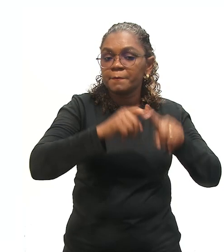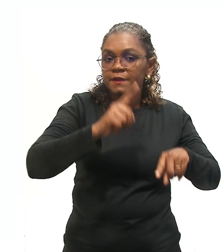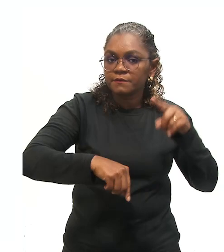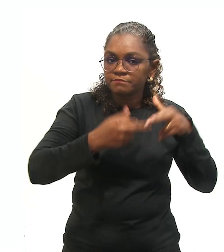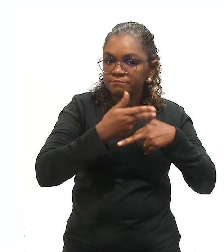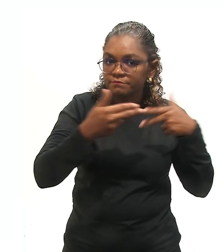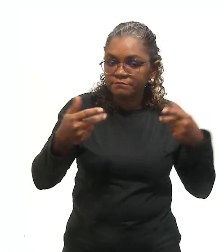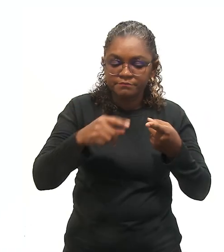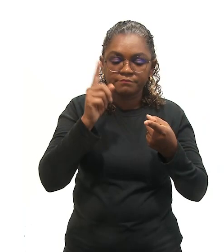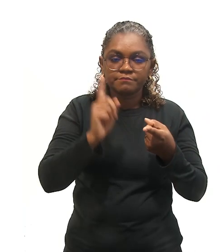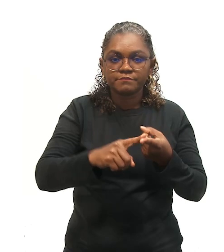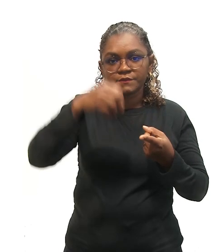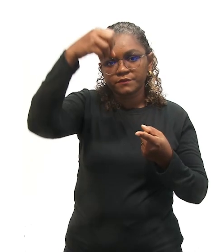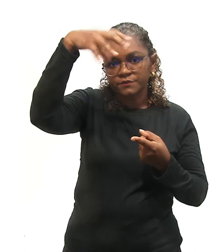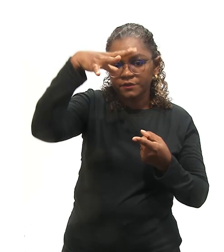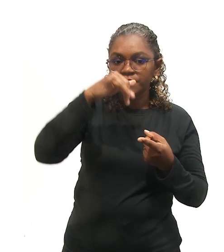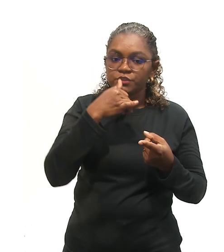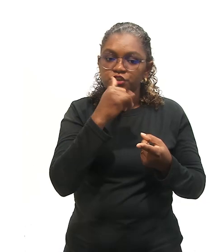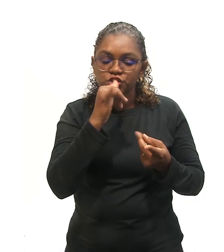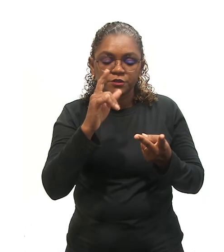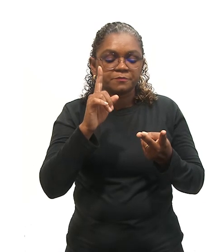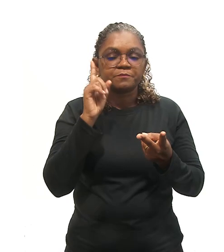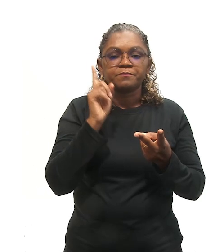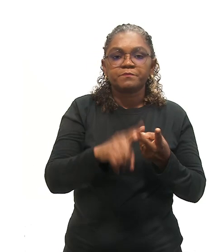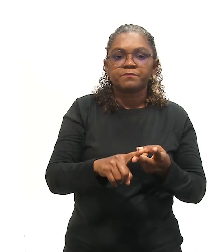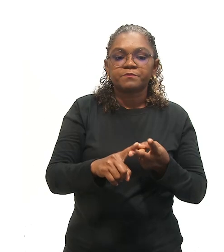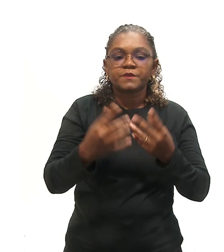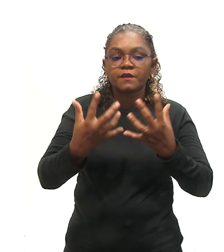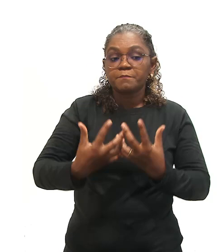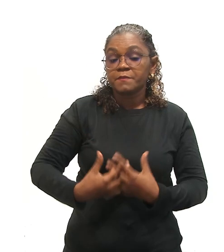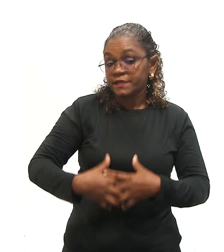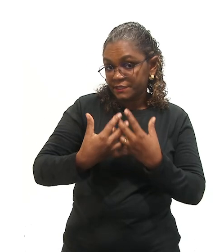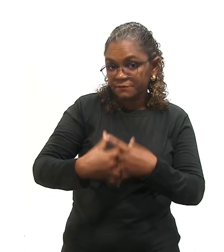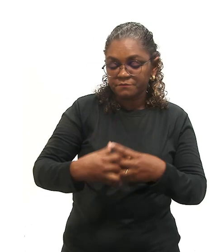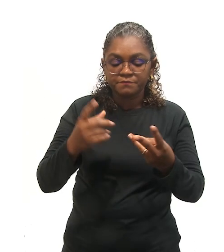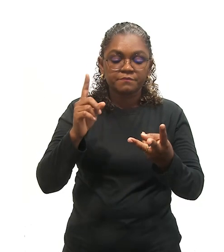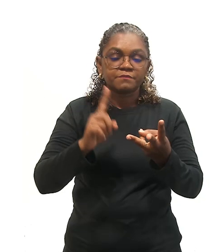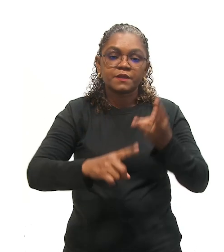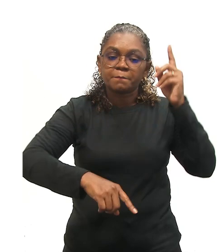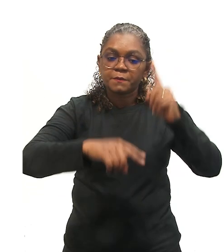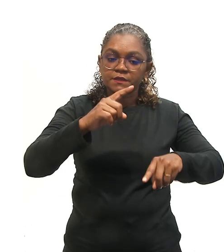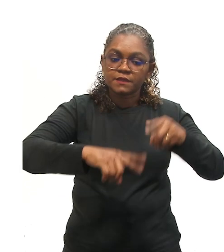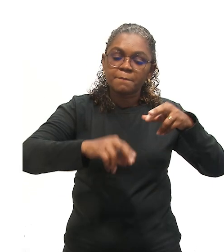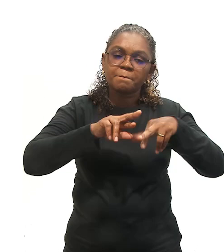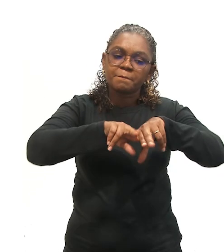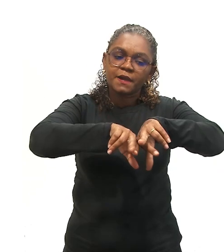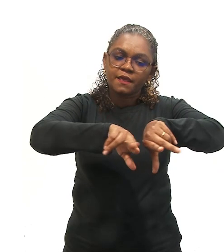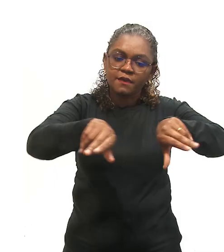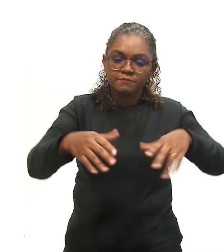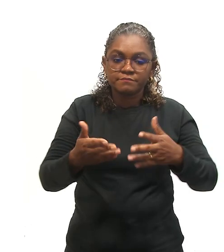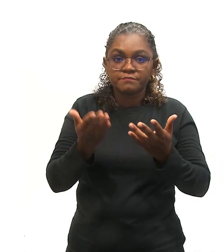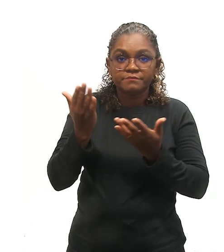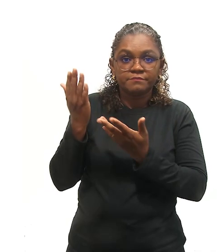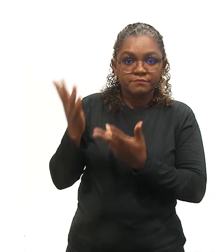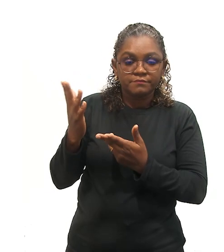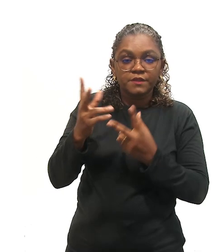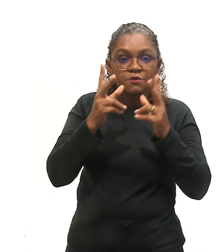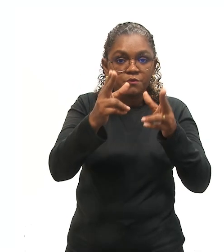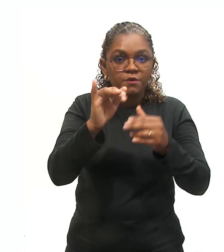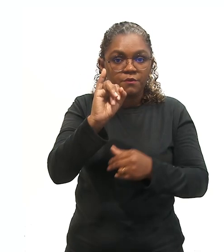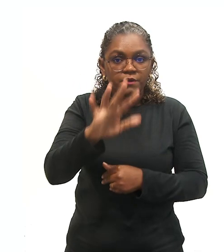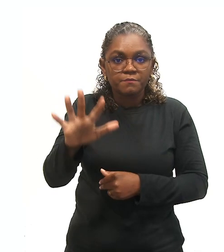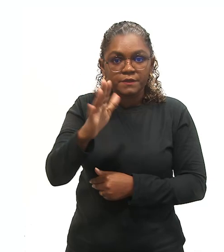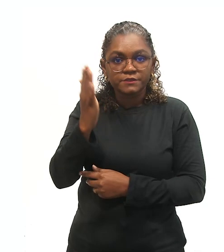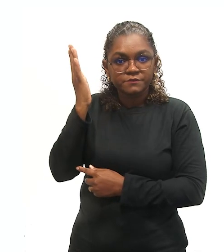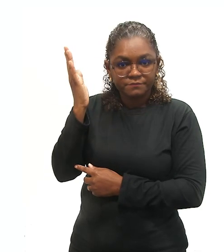as pessoas, né, os recursos naturais, o trabalho humano, os recursos financeiros, tudo isso é naturalmente muito